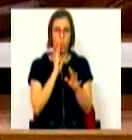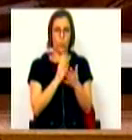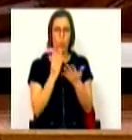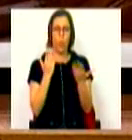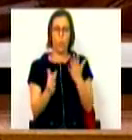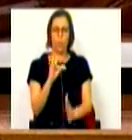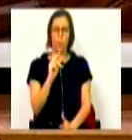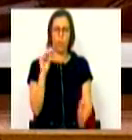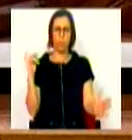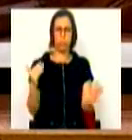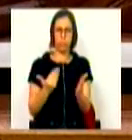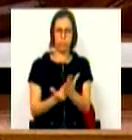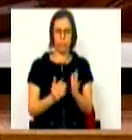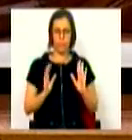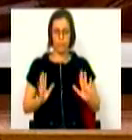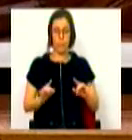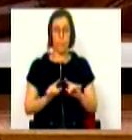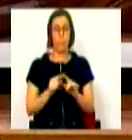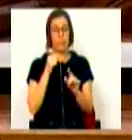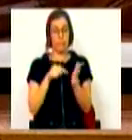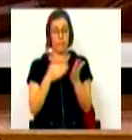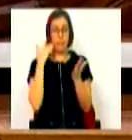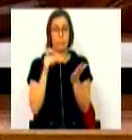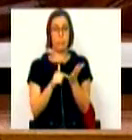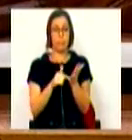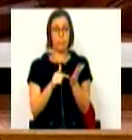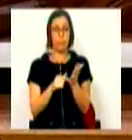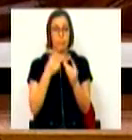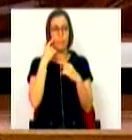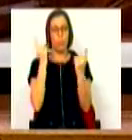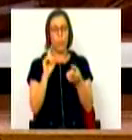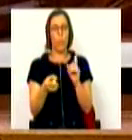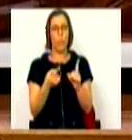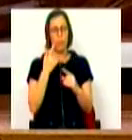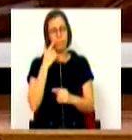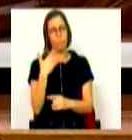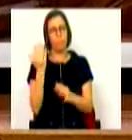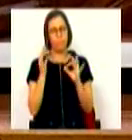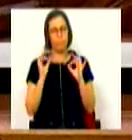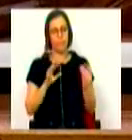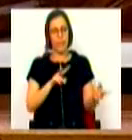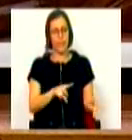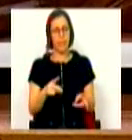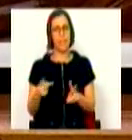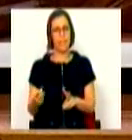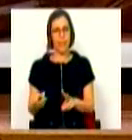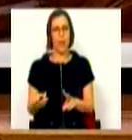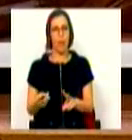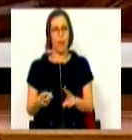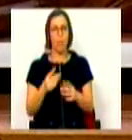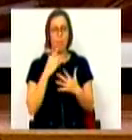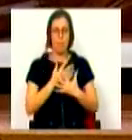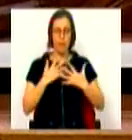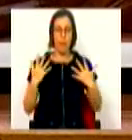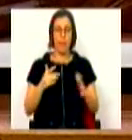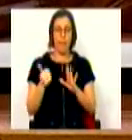40 anos. Este indicador representa uma extraordinária transição e uma